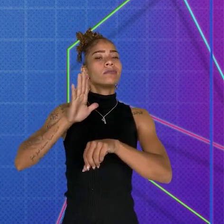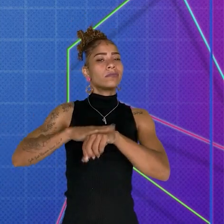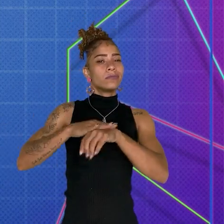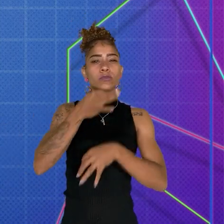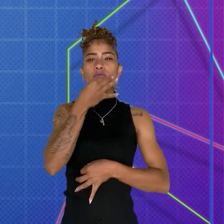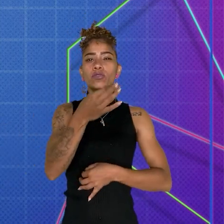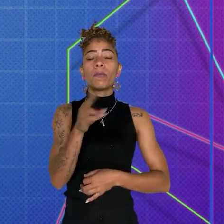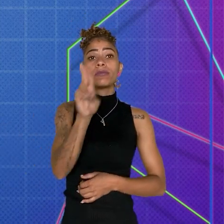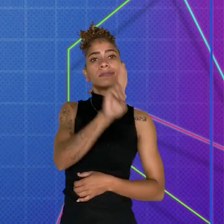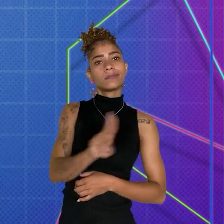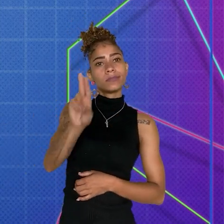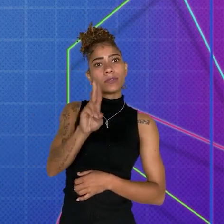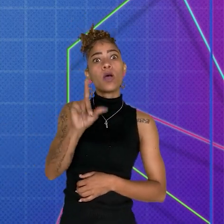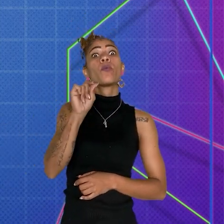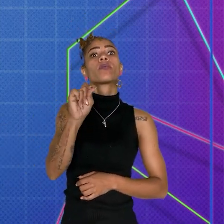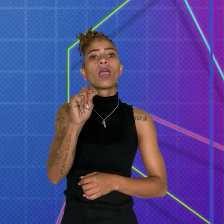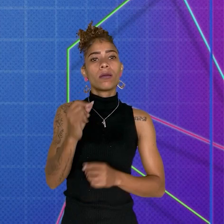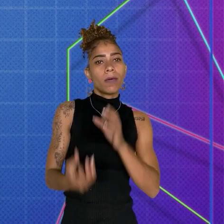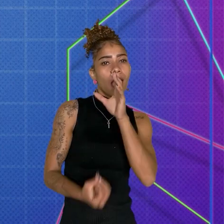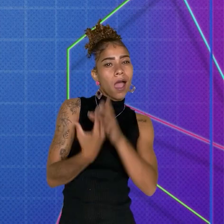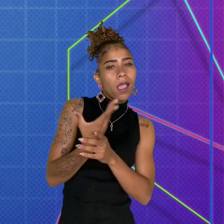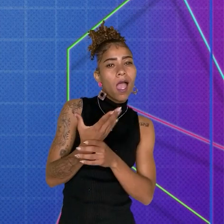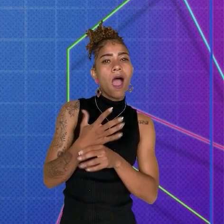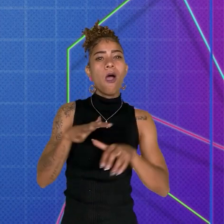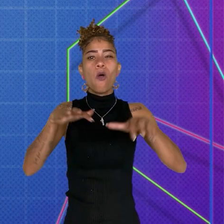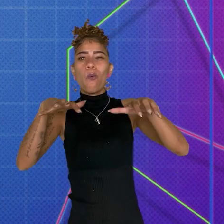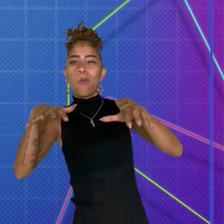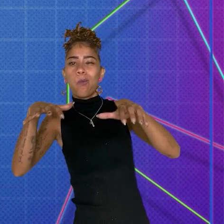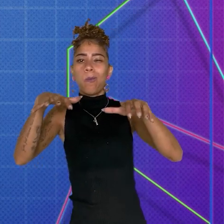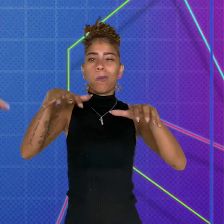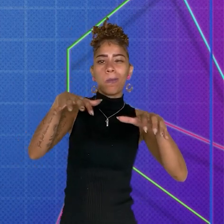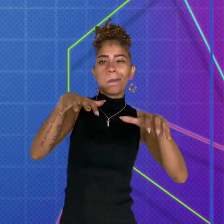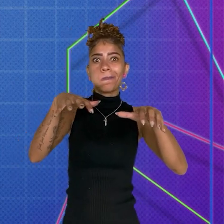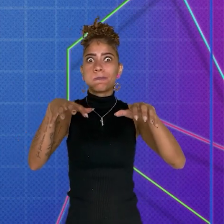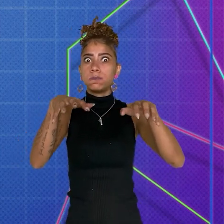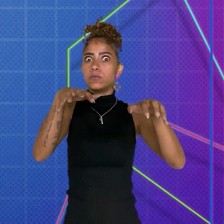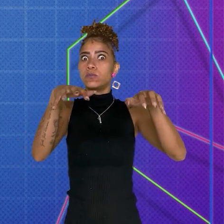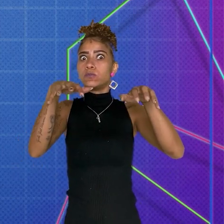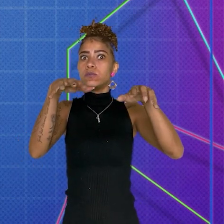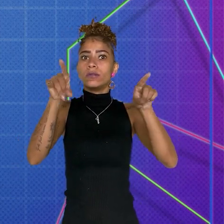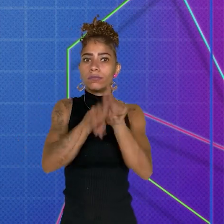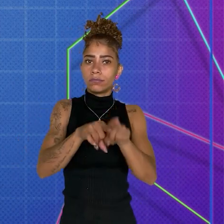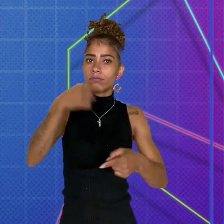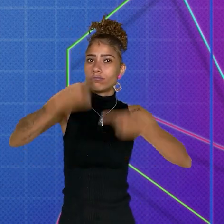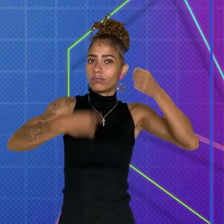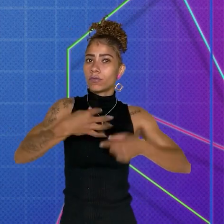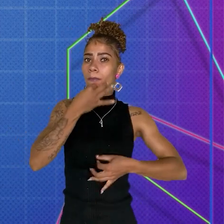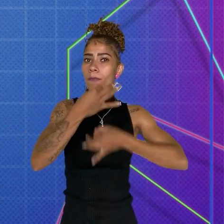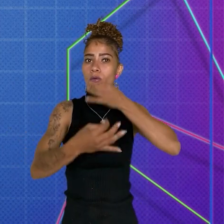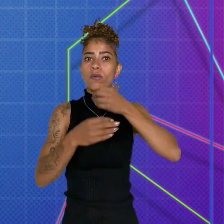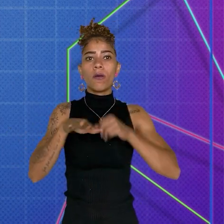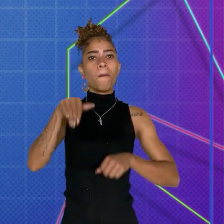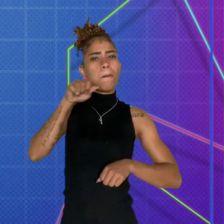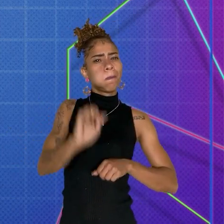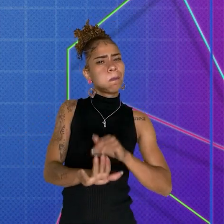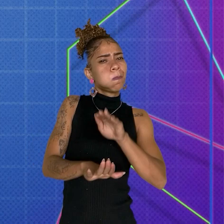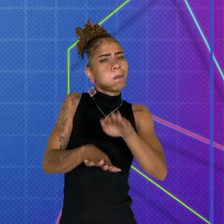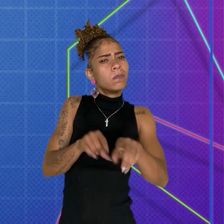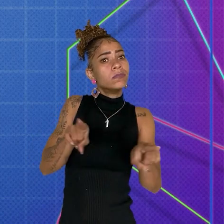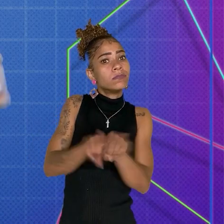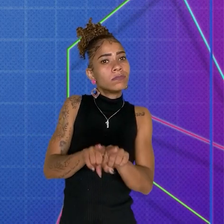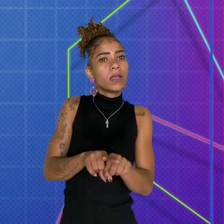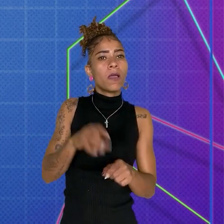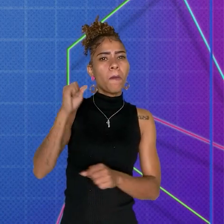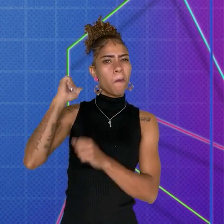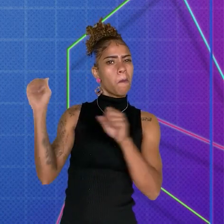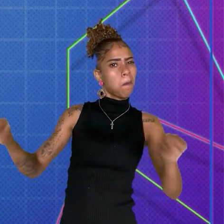efeitos sonoros podem ser utilizados na ambientação de um jogo de zumbi. Discutimos a importância de sons como barulho de passos,